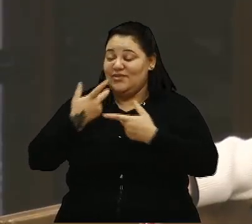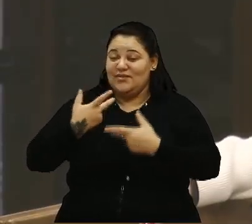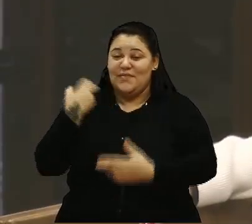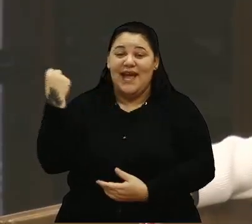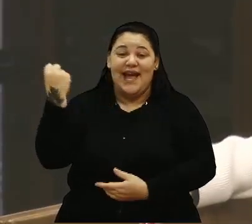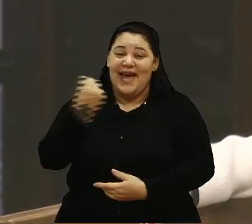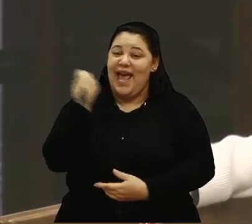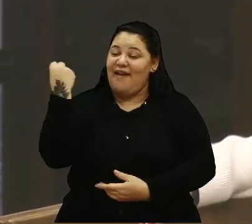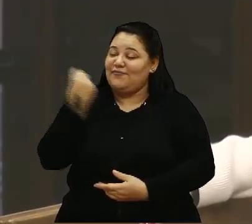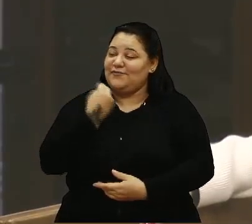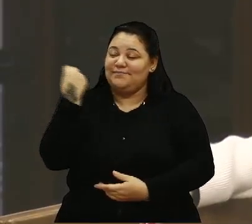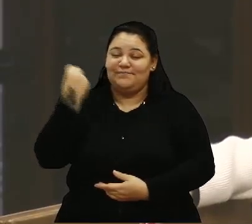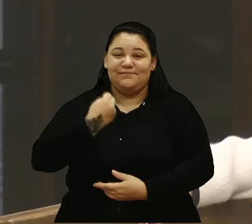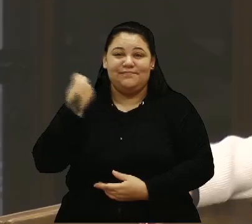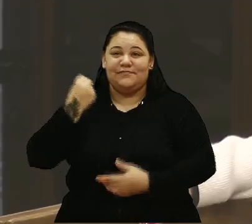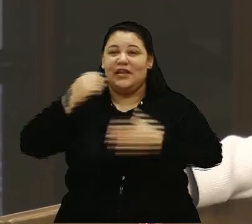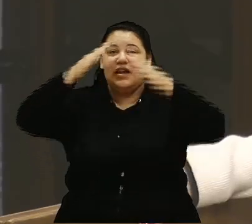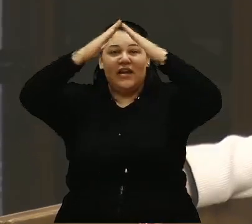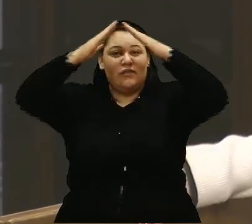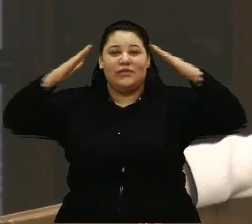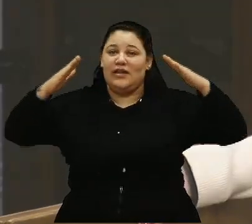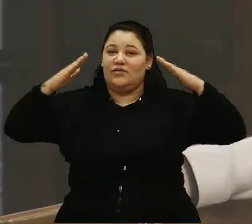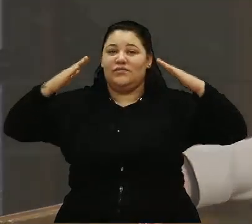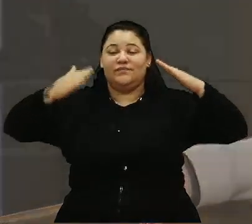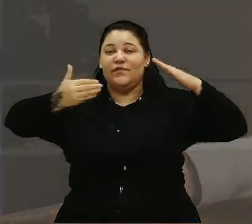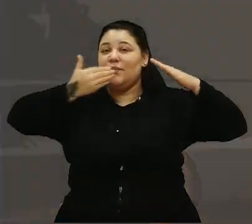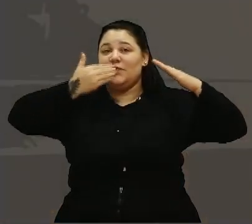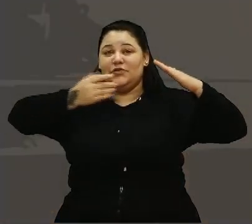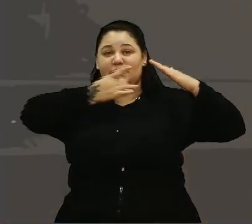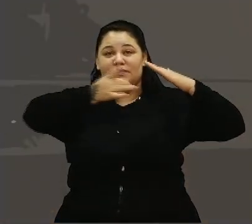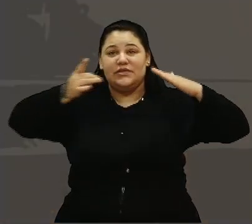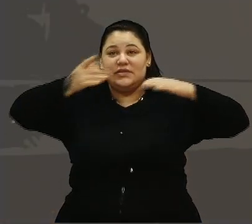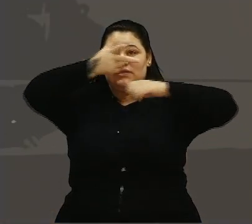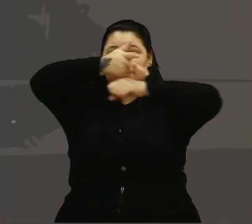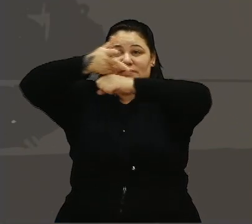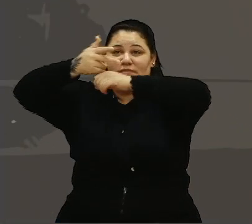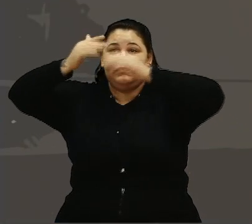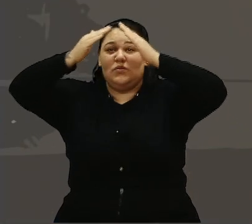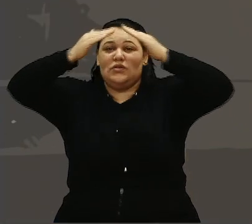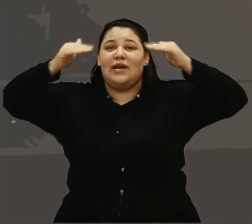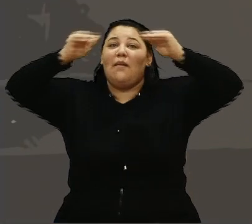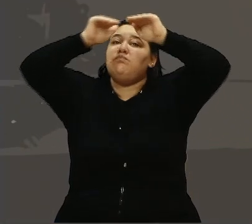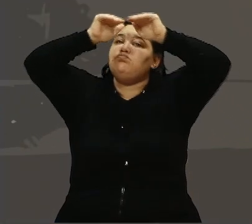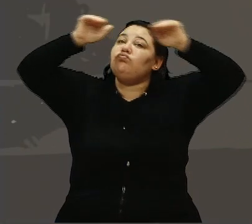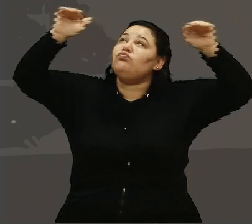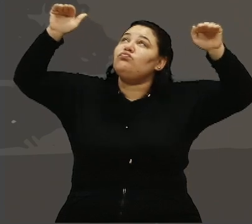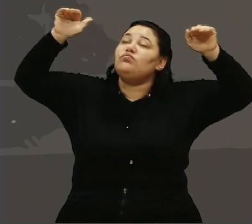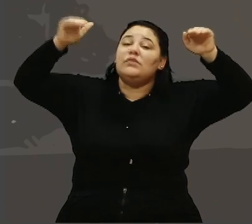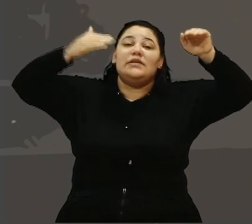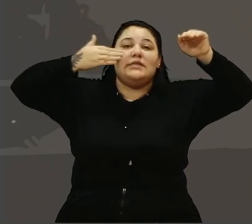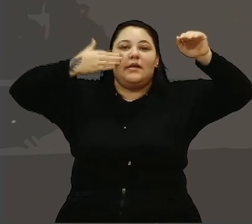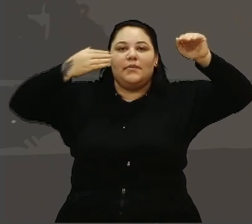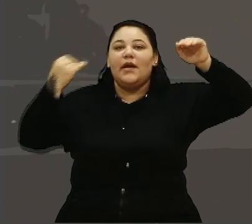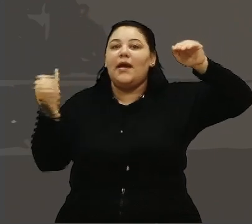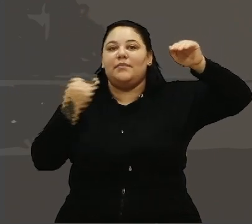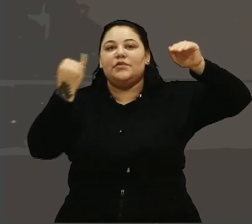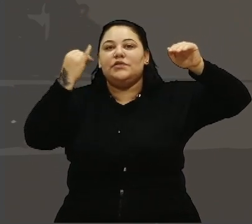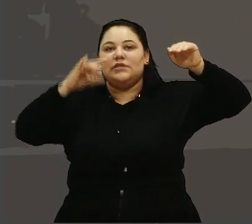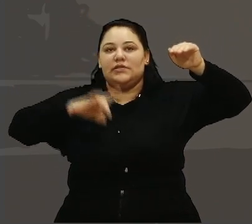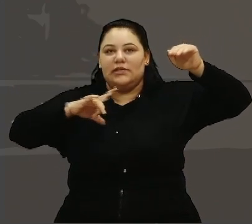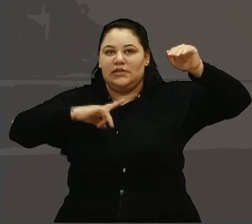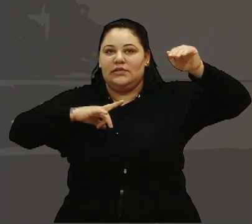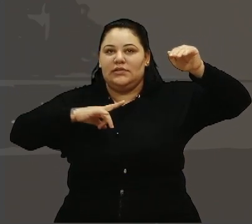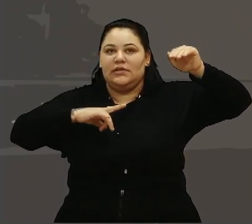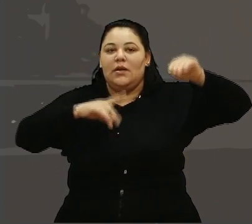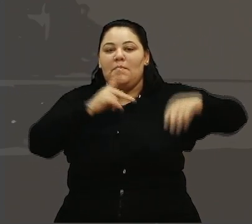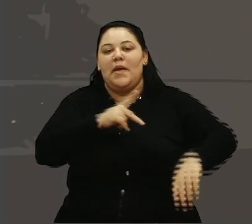teto. Todos aqui, peço que a TV Câmara mostre o teto, sabem da importância de nós termos em locais o PPCI